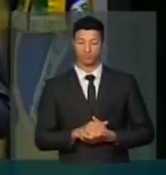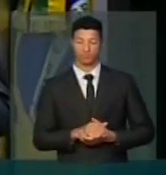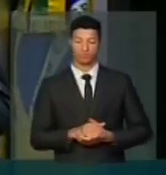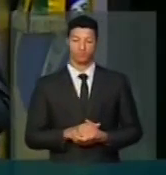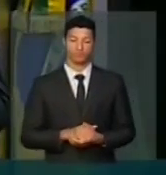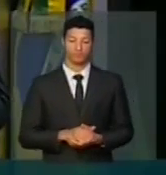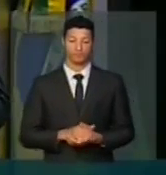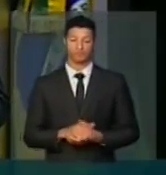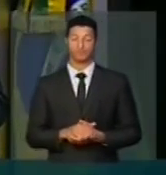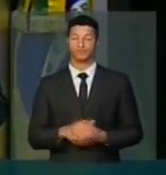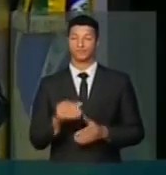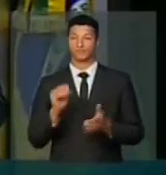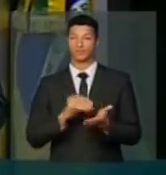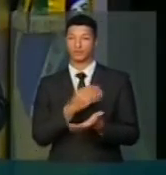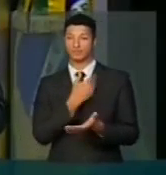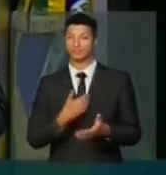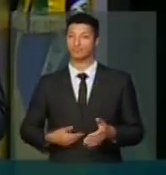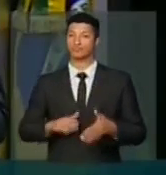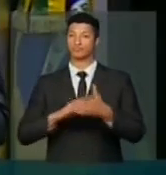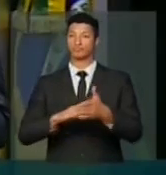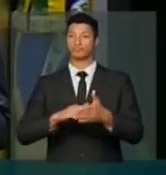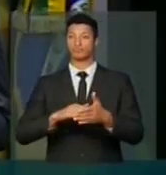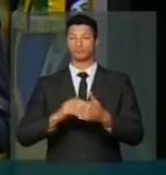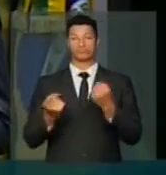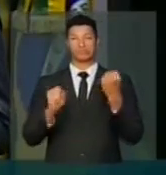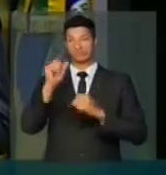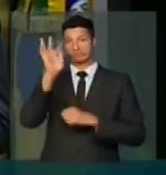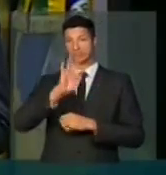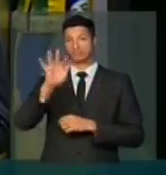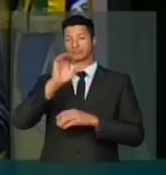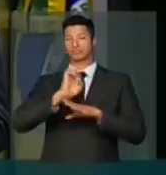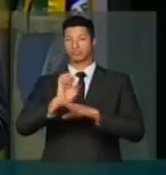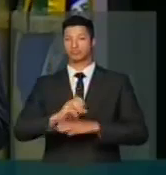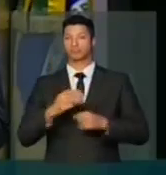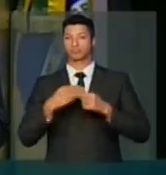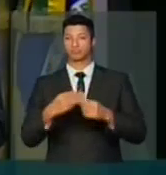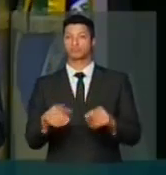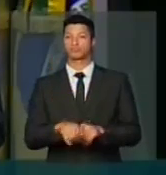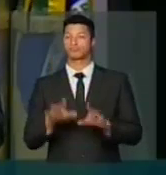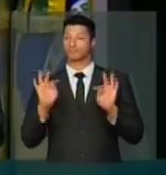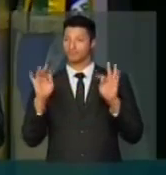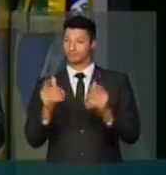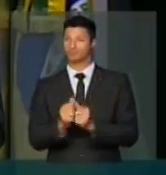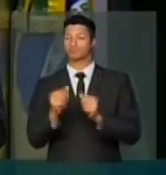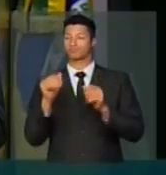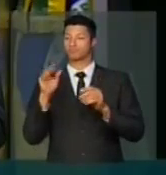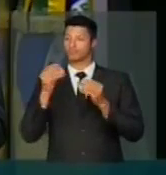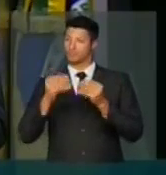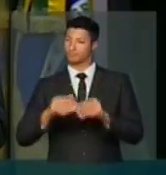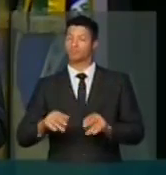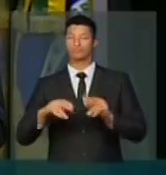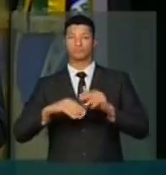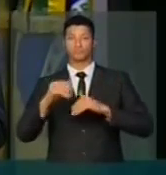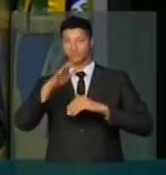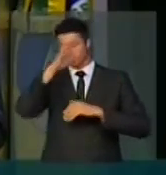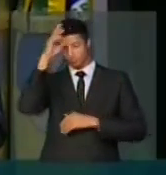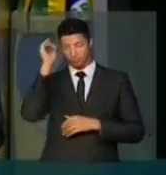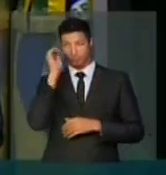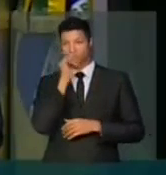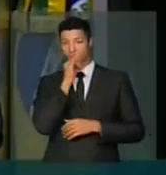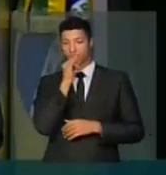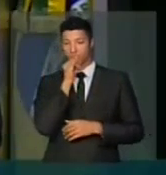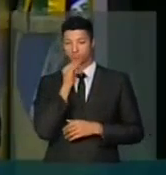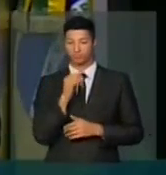A inépcia do governo não se limitou à máquina federal. Estados e municípios também foram completamente afetados. No caso do Amazonas, por